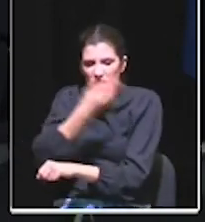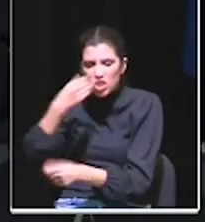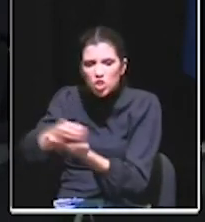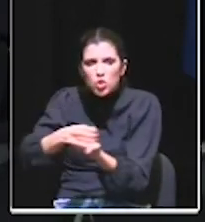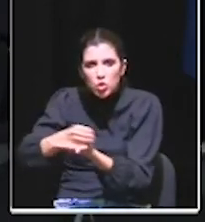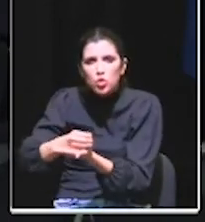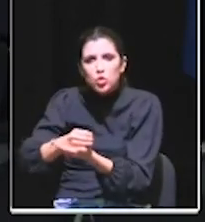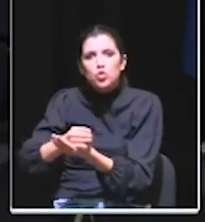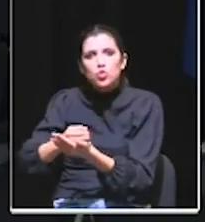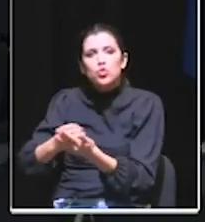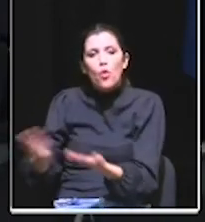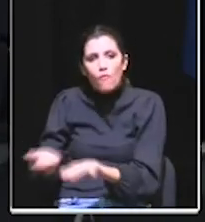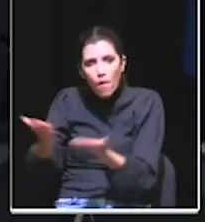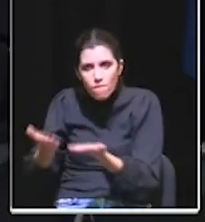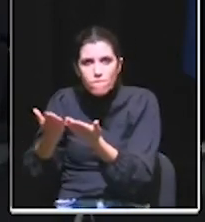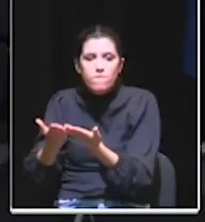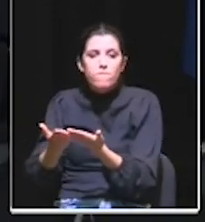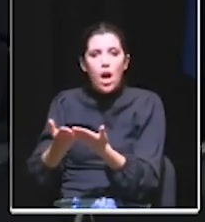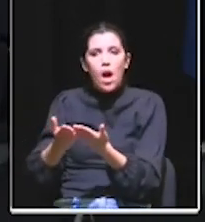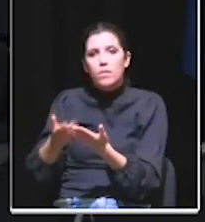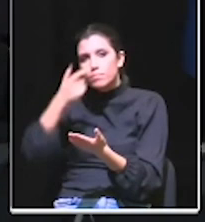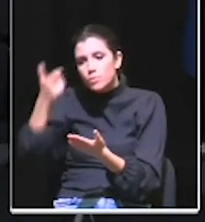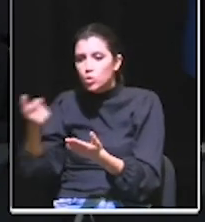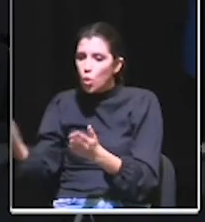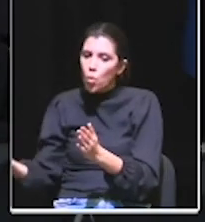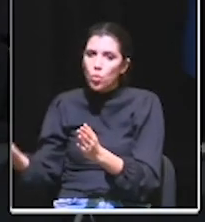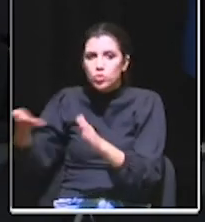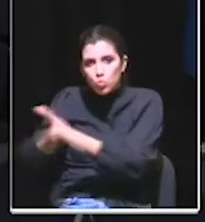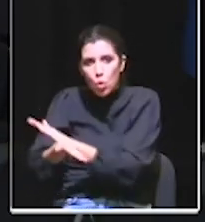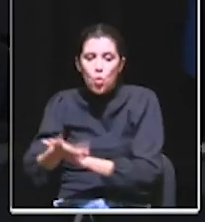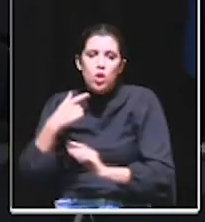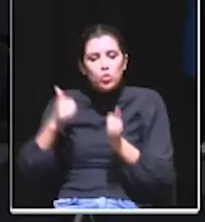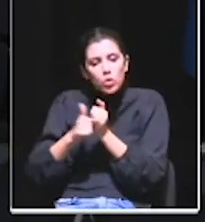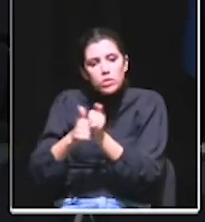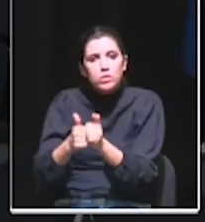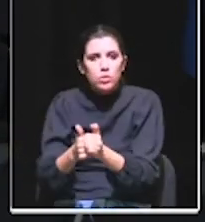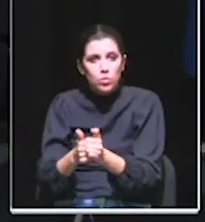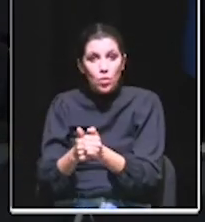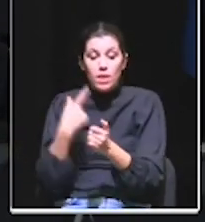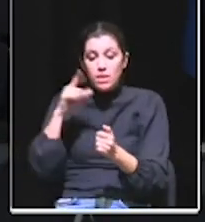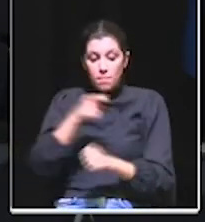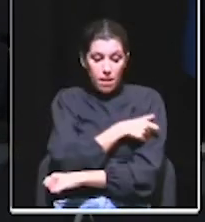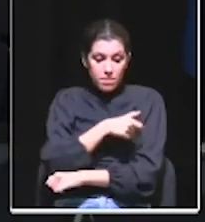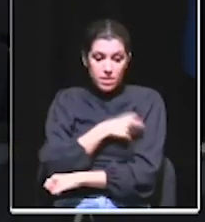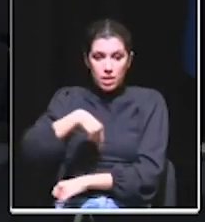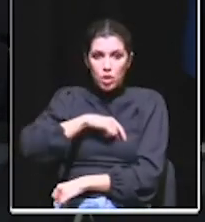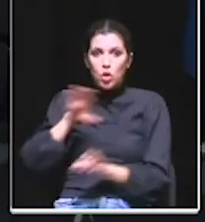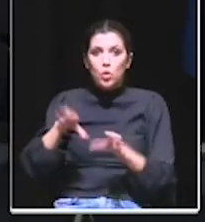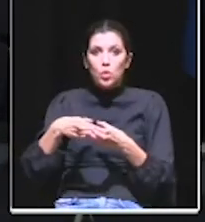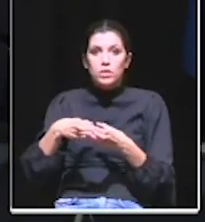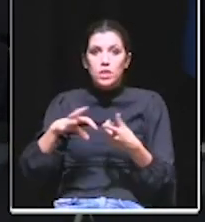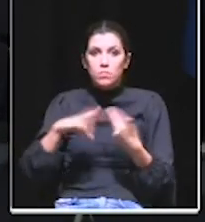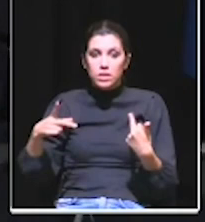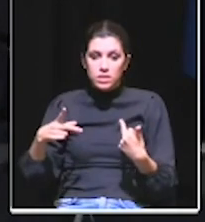que temos acompanhado, que também nos últimos tempos temos continuado a acompanhar, também através da nossa representante no Conselho Municipal da